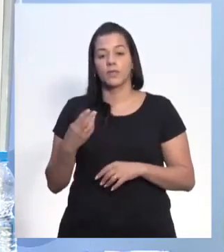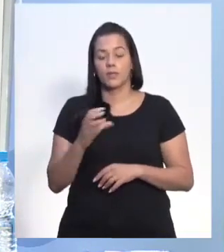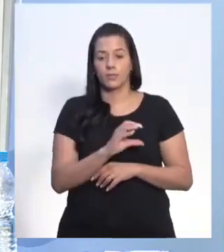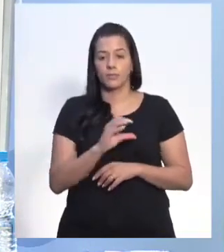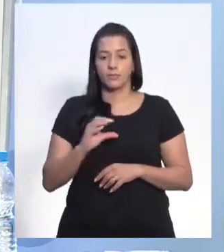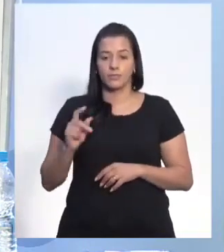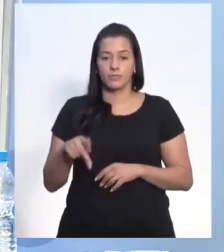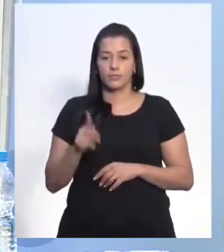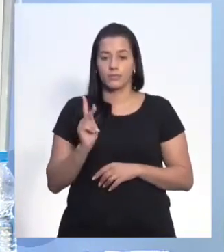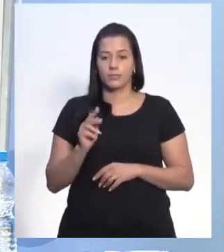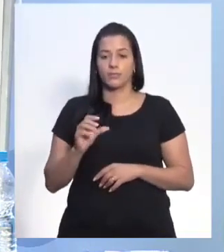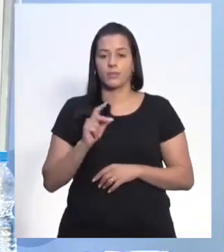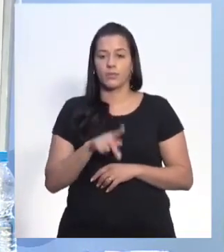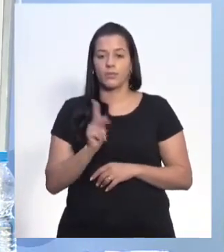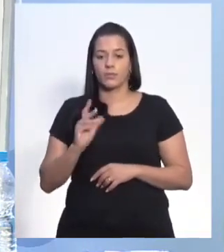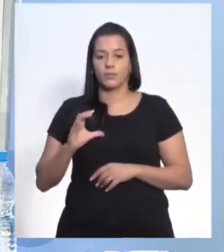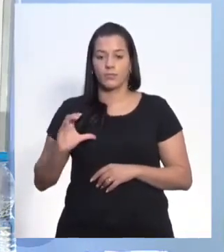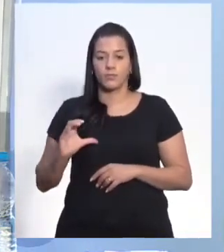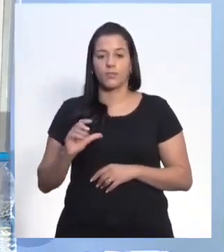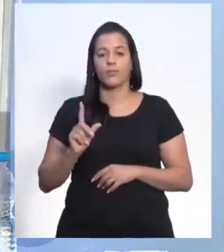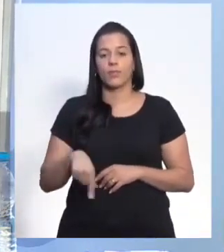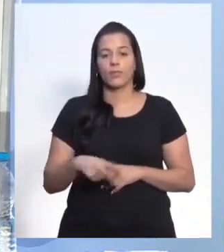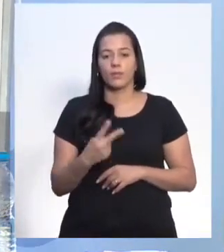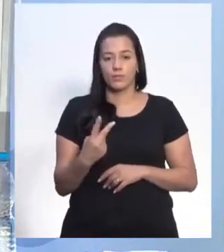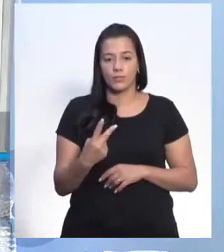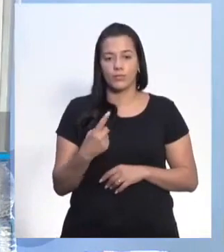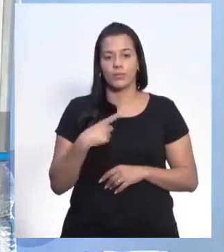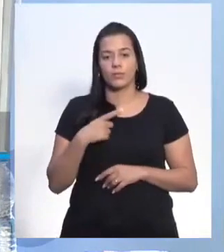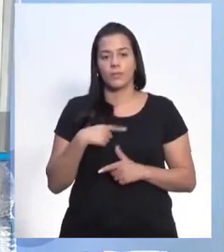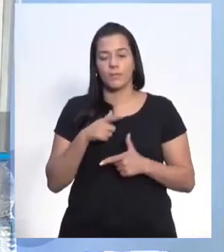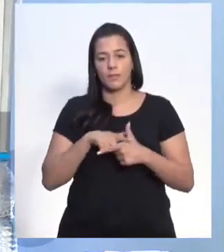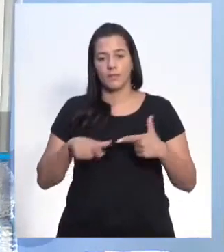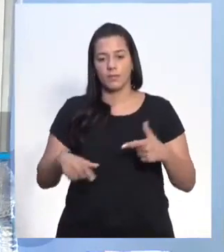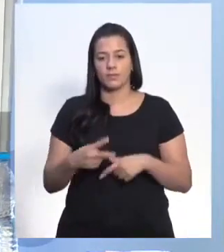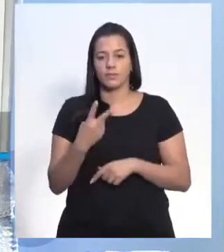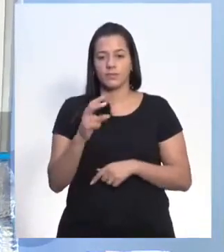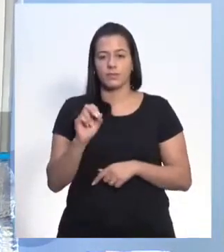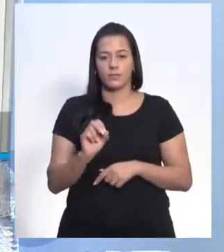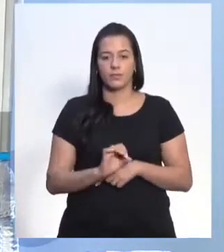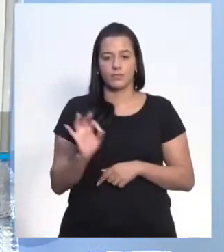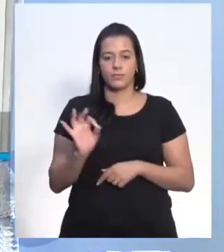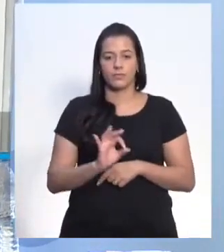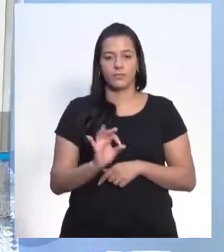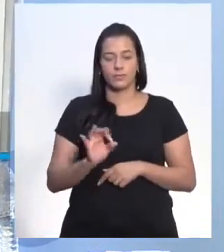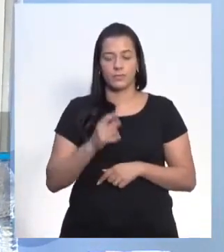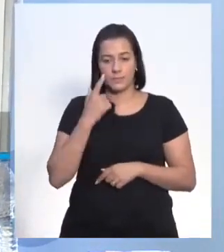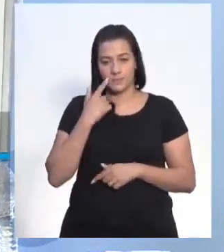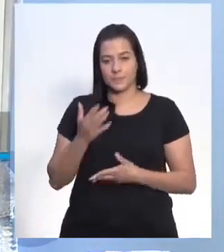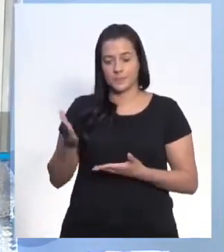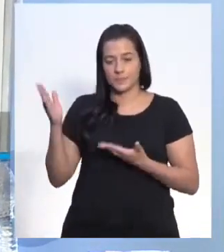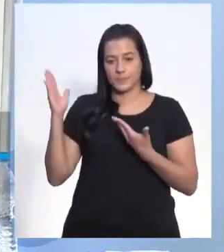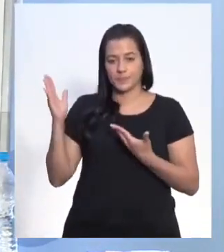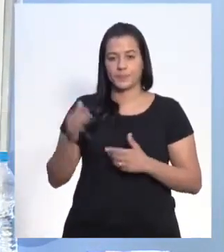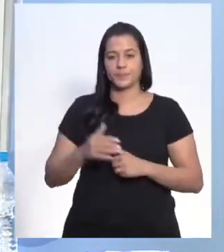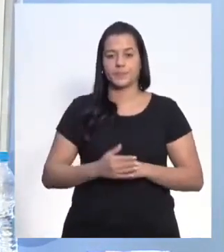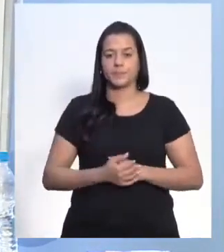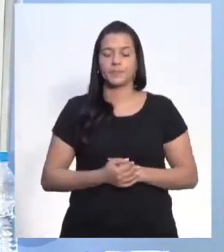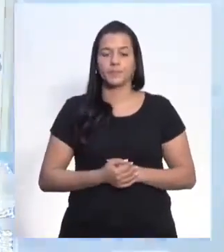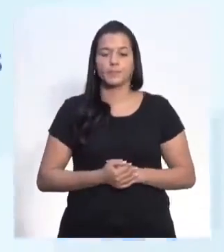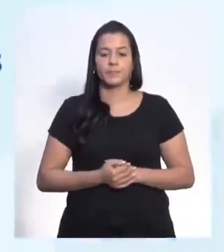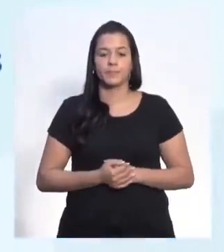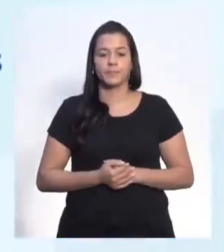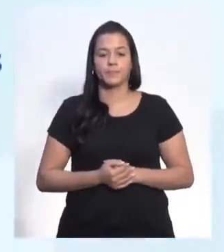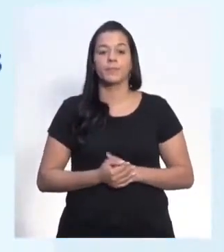cada, duas dessas quatro, metade exatamente, 50%. Ok? Põe, por favor, a resolução na tela para eles tirarem um